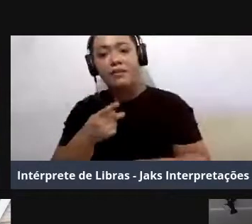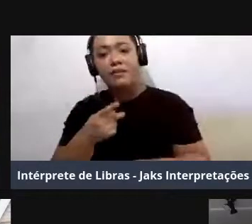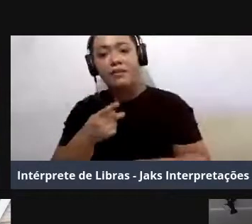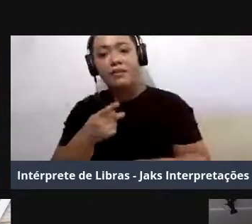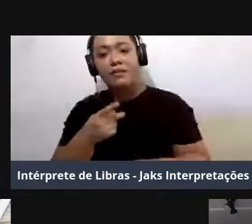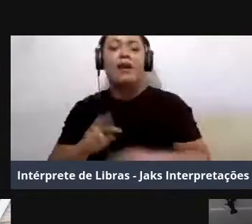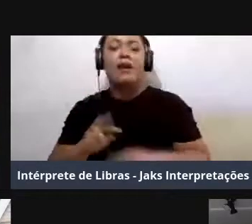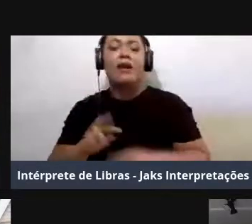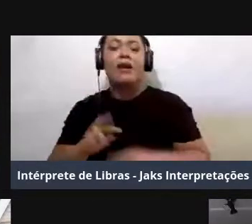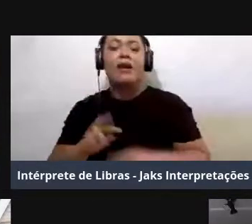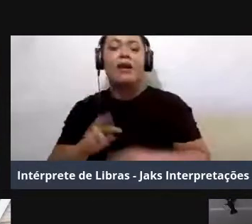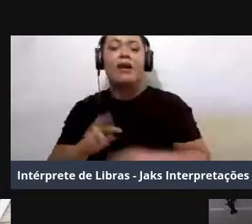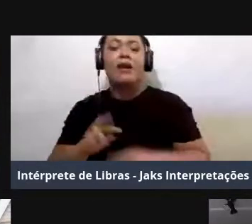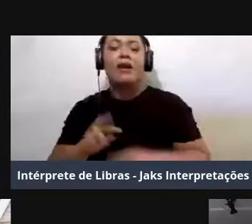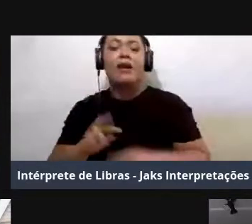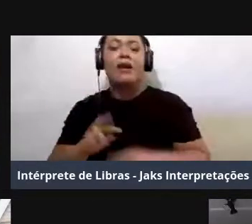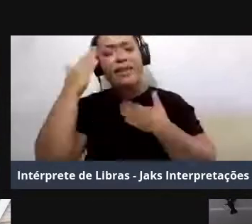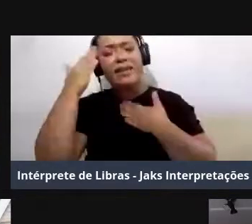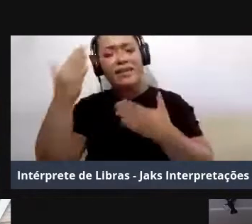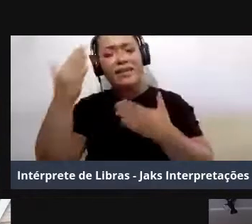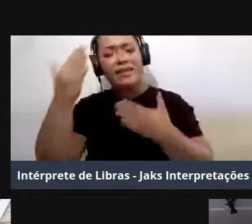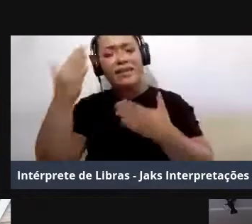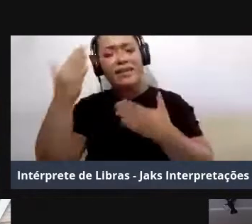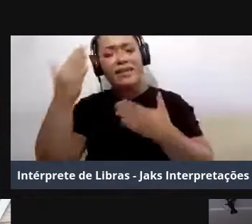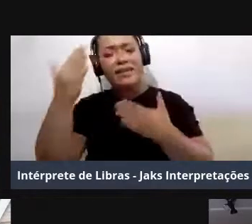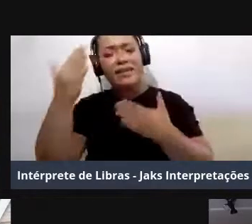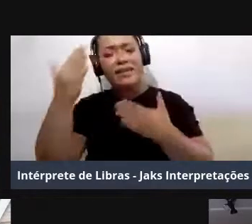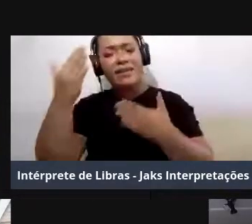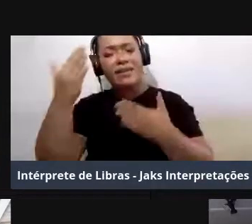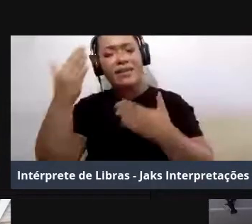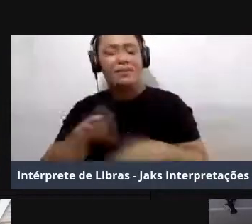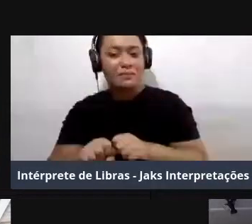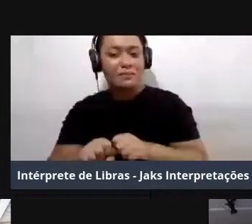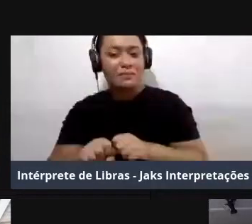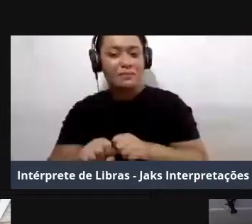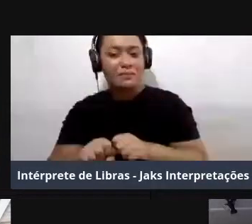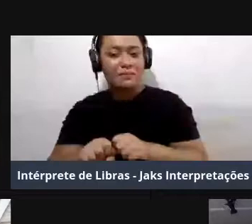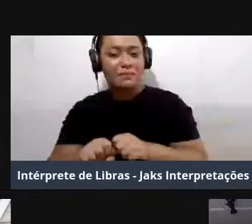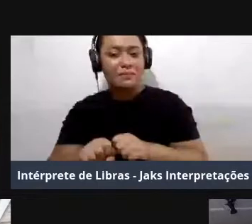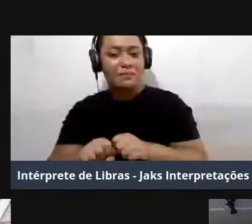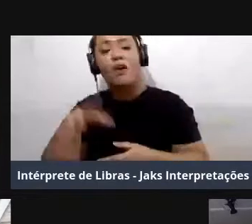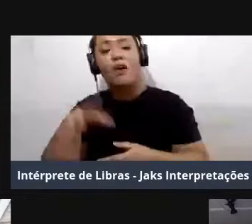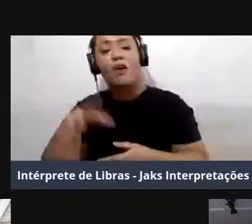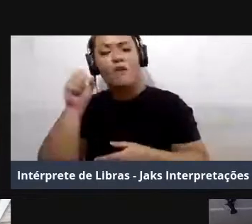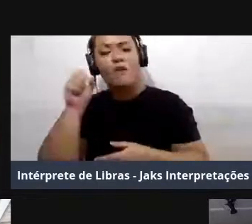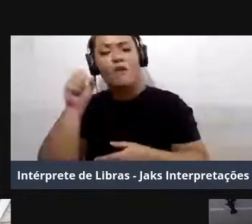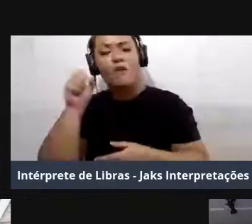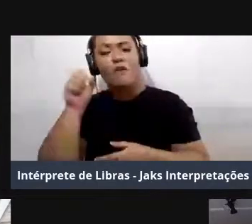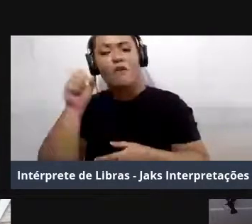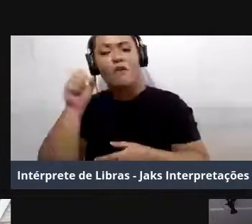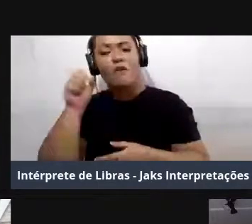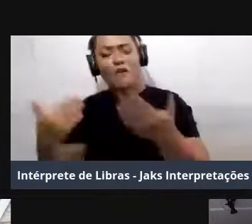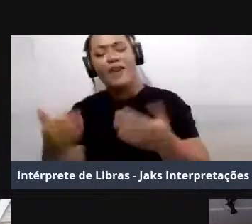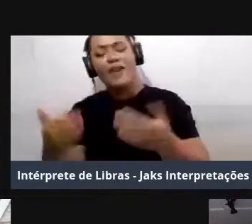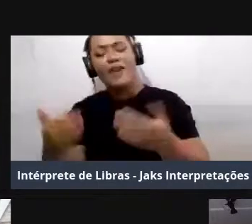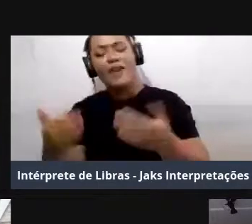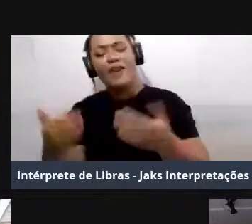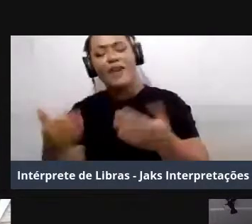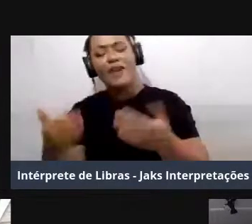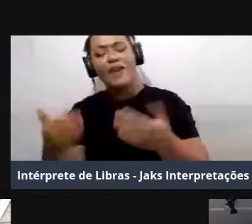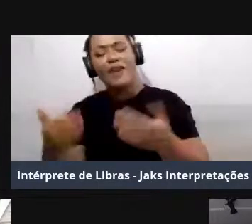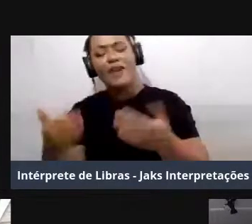Núbia, sempre presente, sempre com comentários pertinentes. Núbia, inclusive, eu só li depois. Núbia, quando eu estava dizendo que ninguém